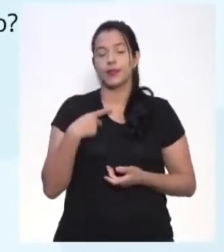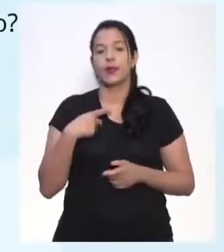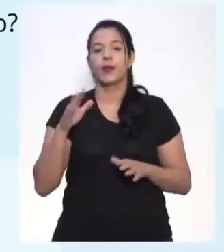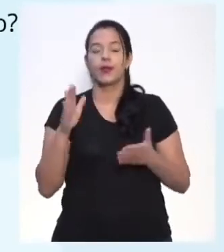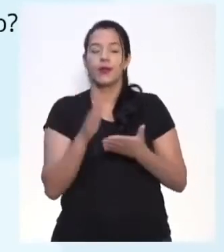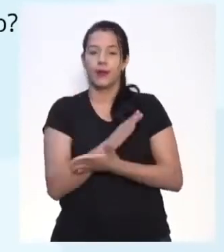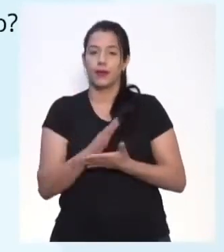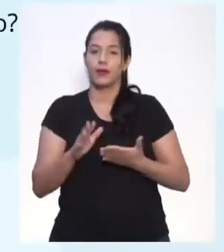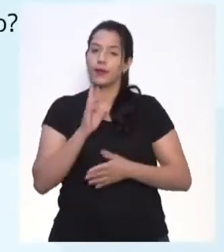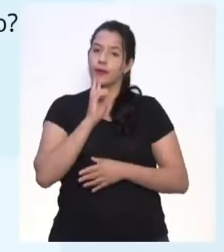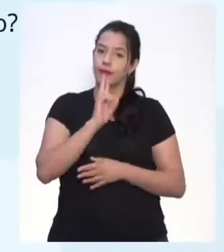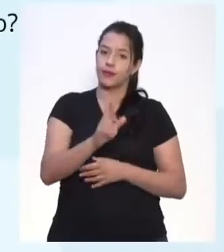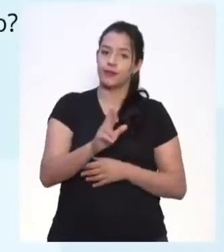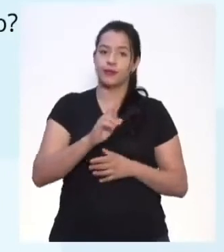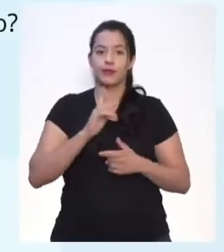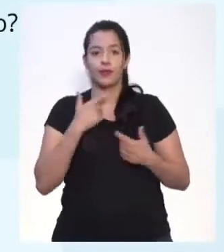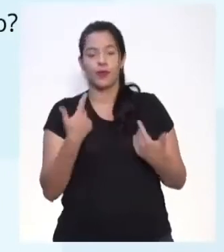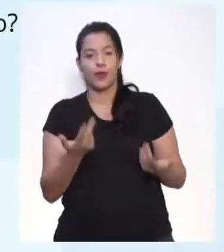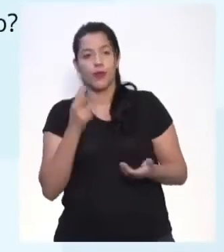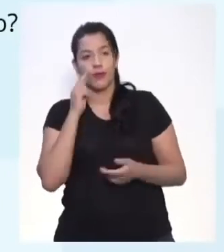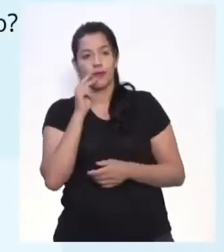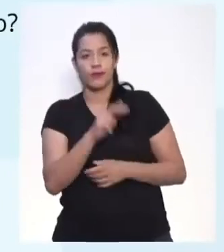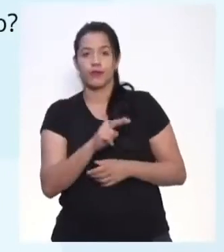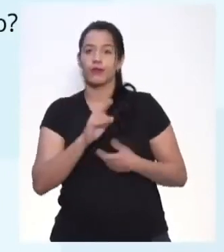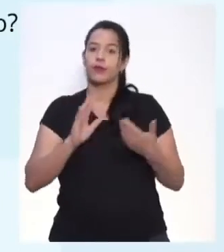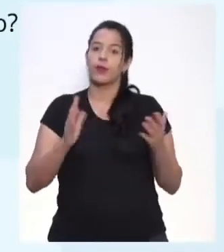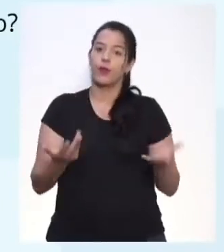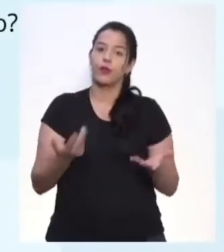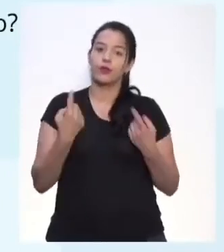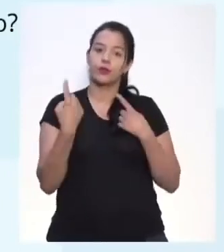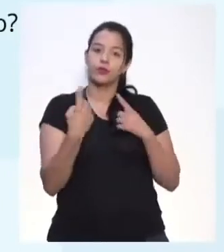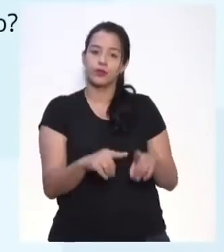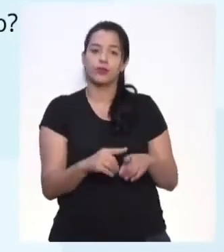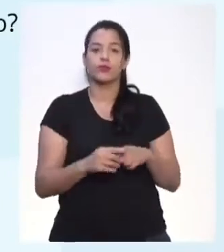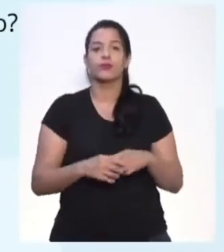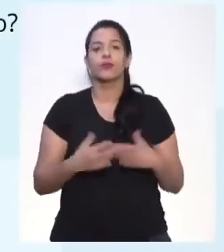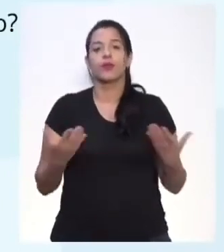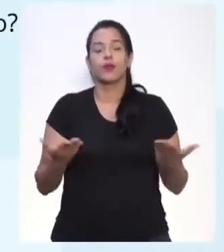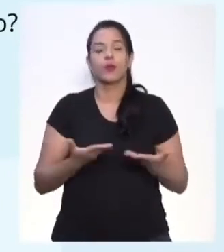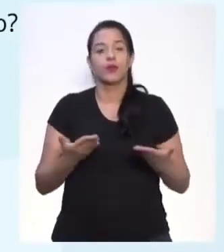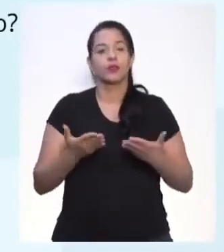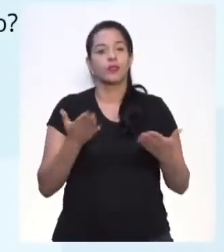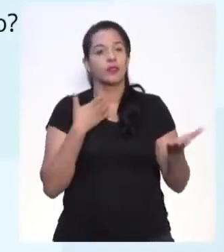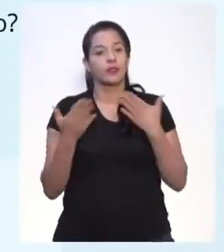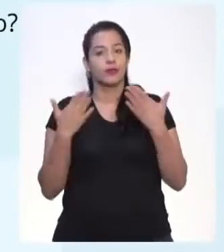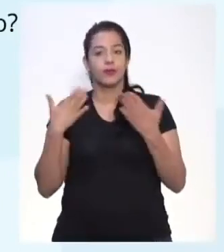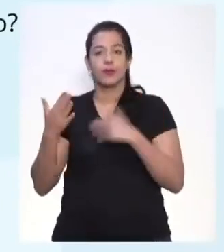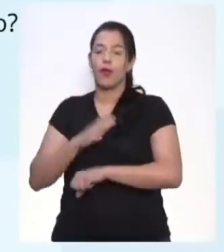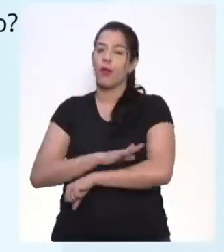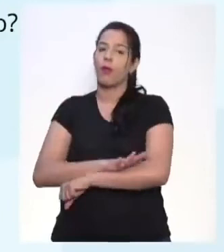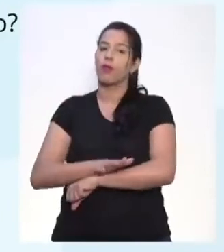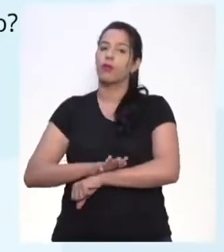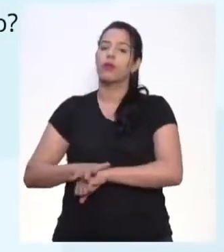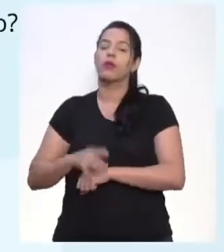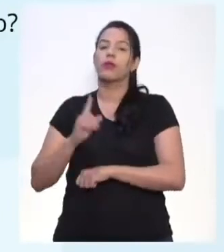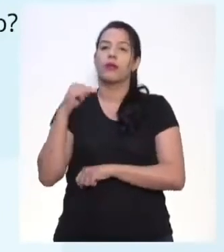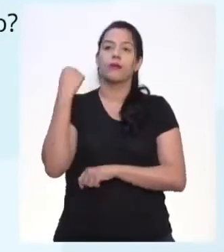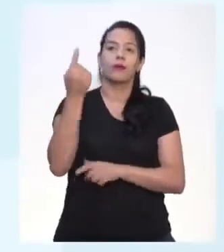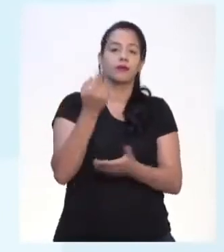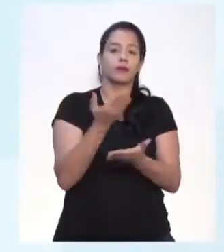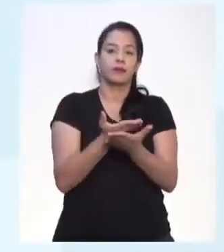já sofreram ou presenciaram, outros não. Vamos trabalhar muito sobre o preconceito linguístico nas